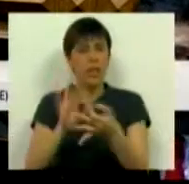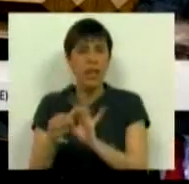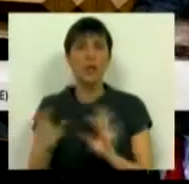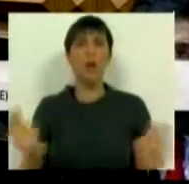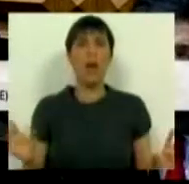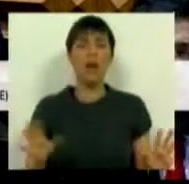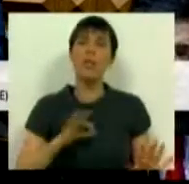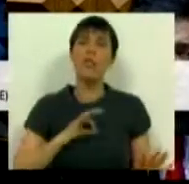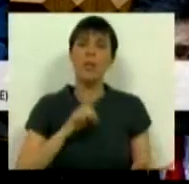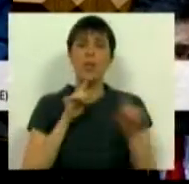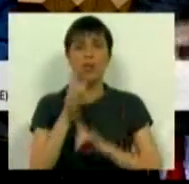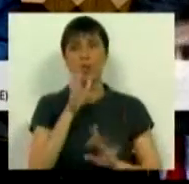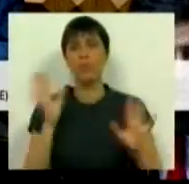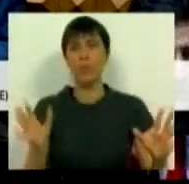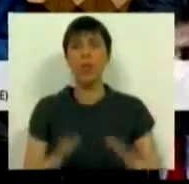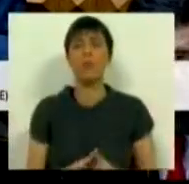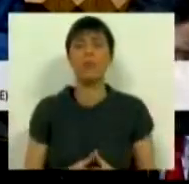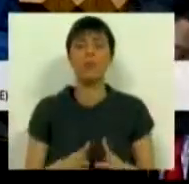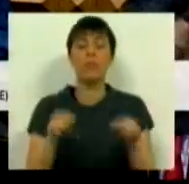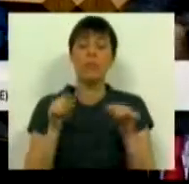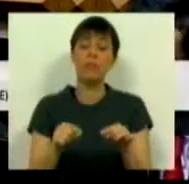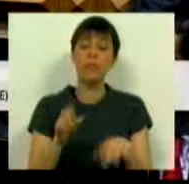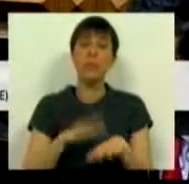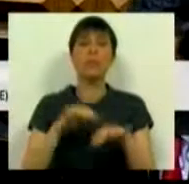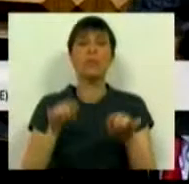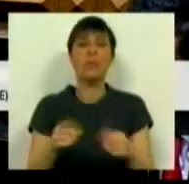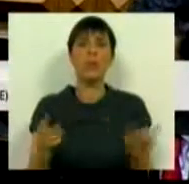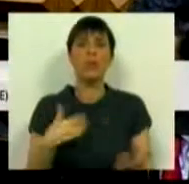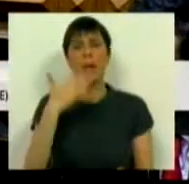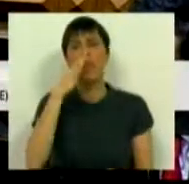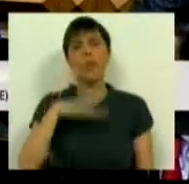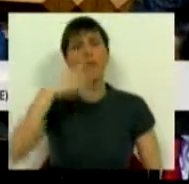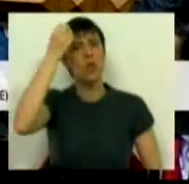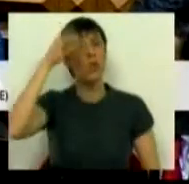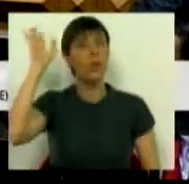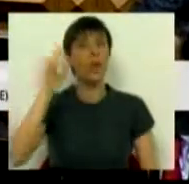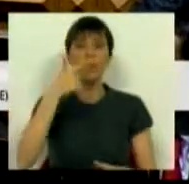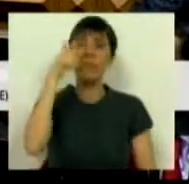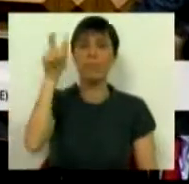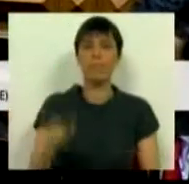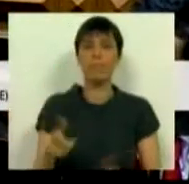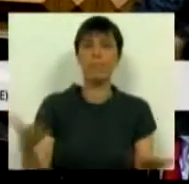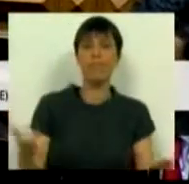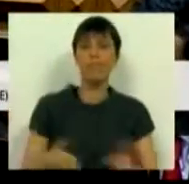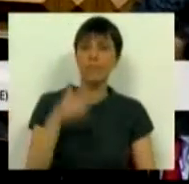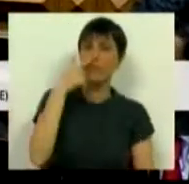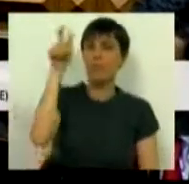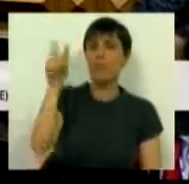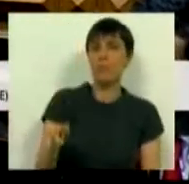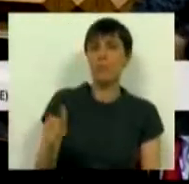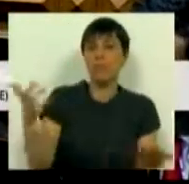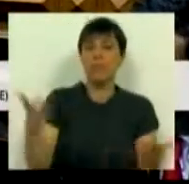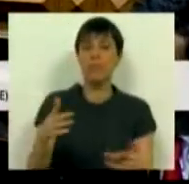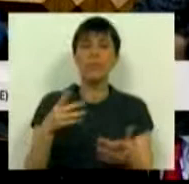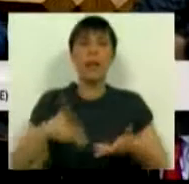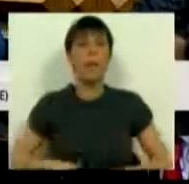racional. Senhores deputados, em torno disto, parece que nos esquecemos também do cidadão. O cidadão